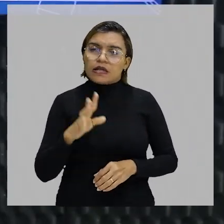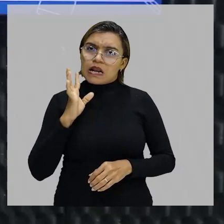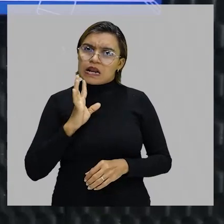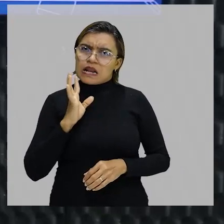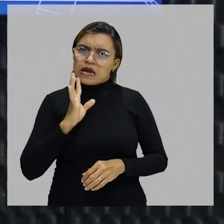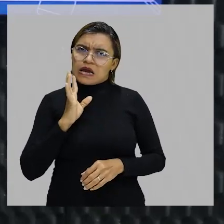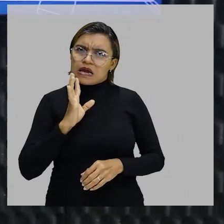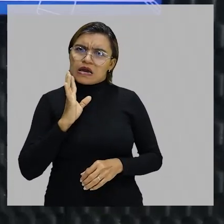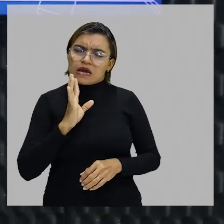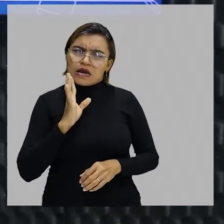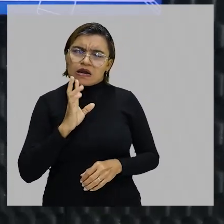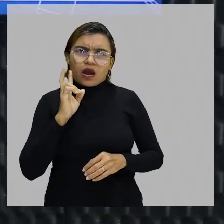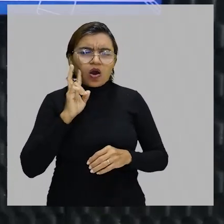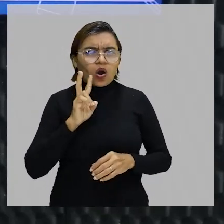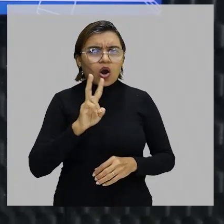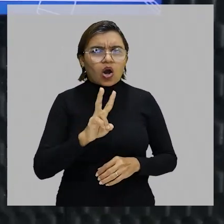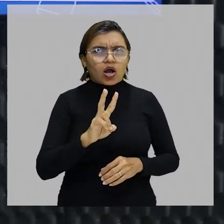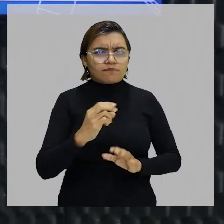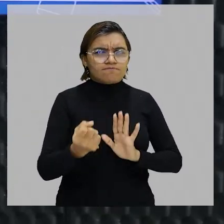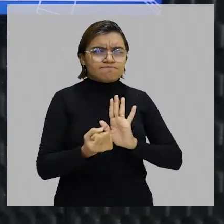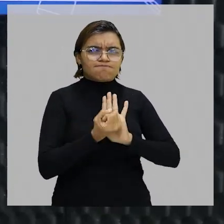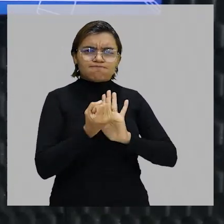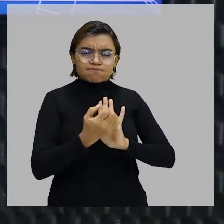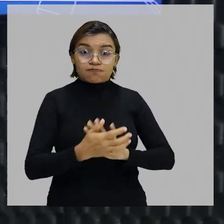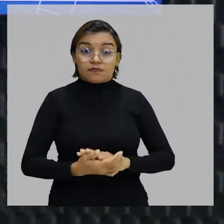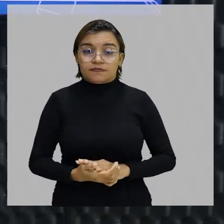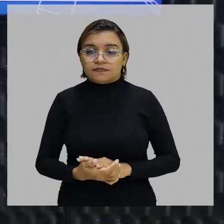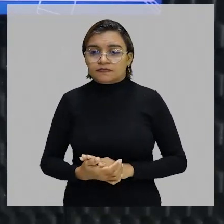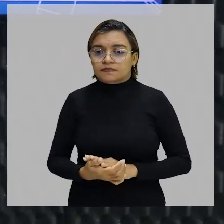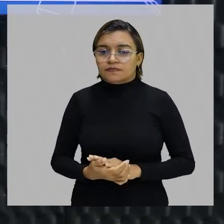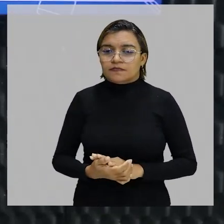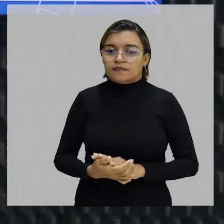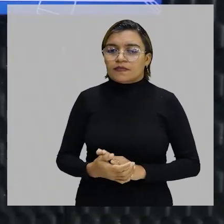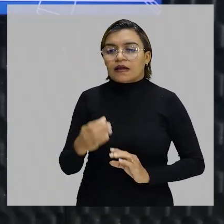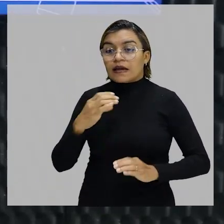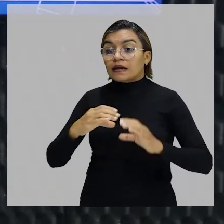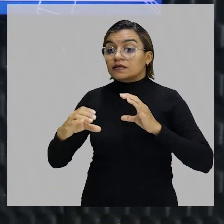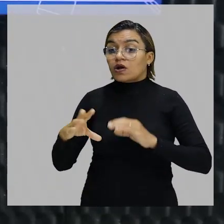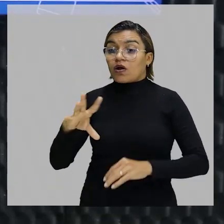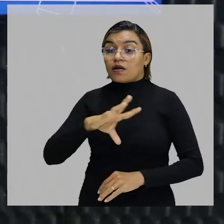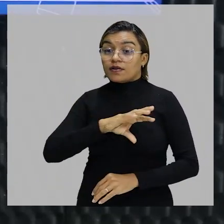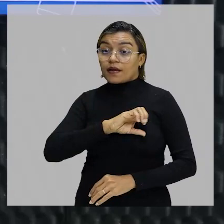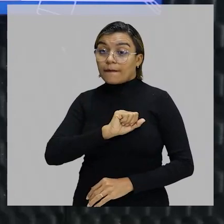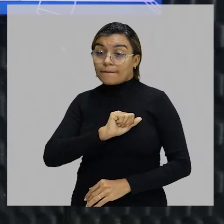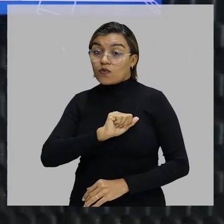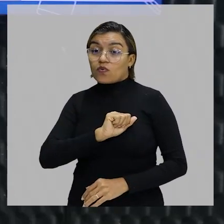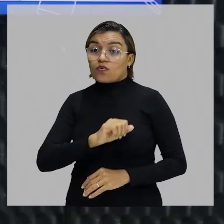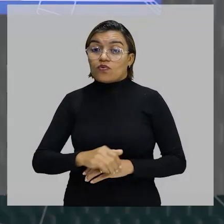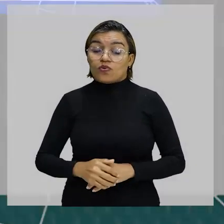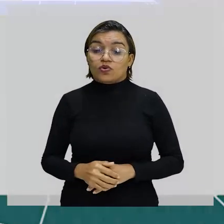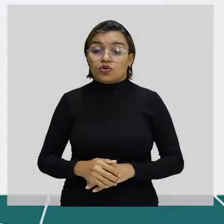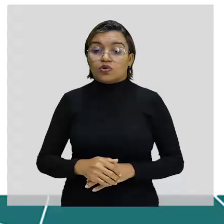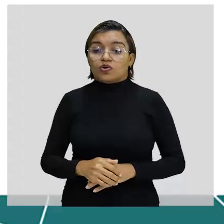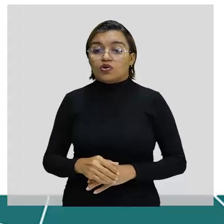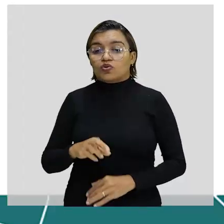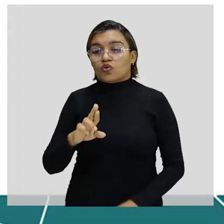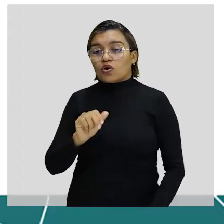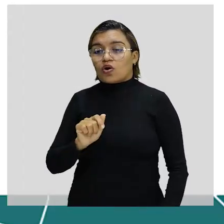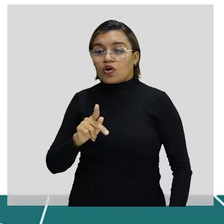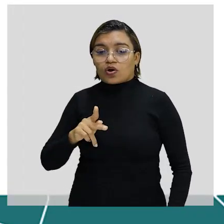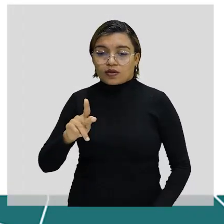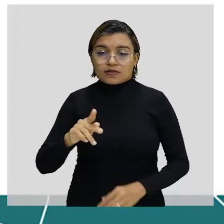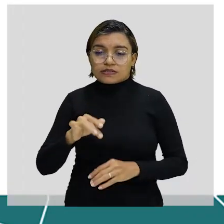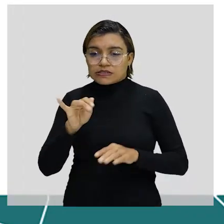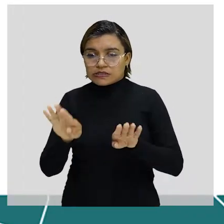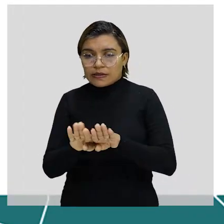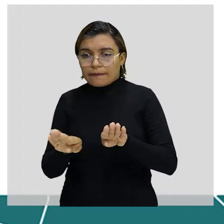gostei, nossa, o que, que eu estou vendo? Elas são impactantes. Chama Canção de Amor no Rock, né, da Dora Longo Bahia, e Pombalina,